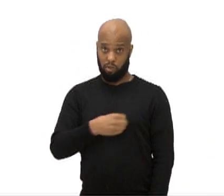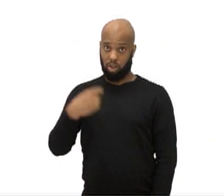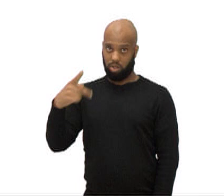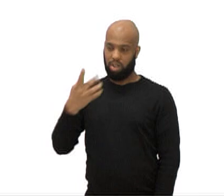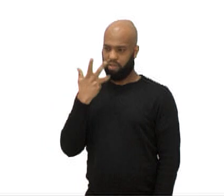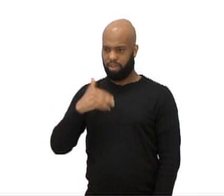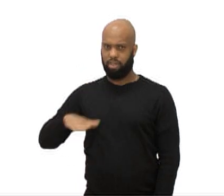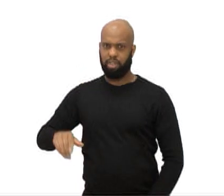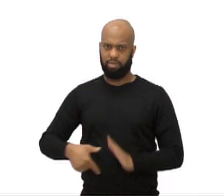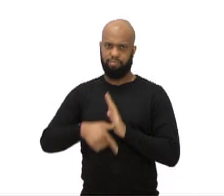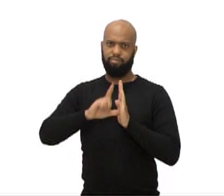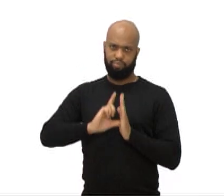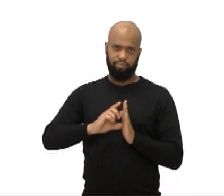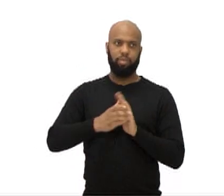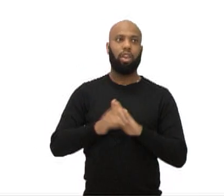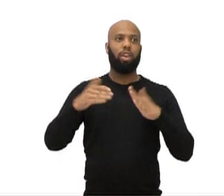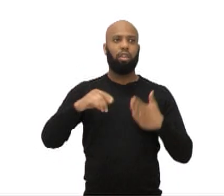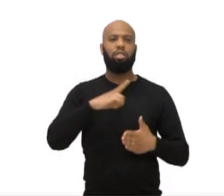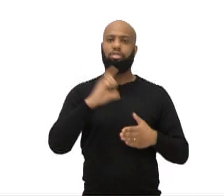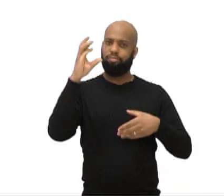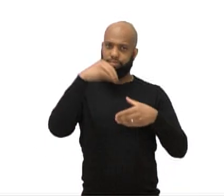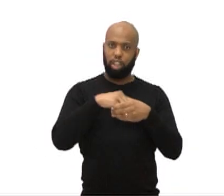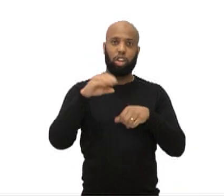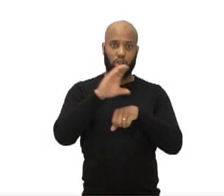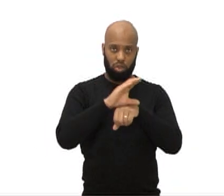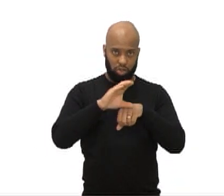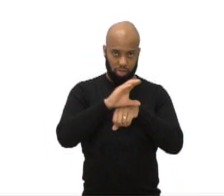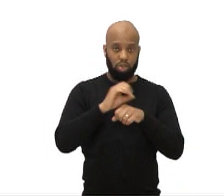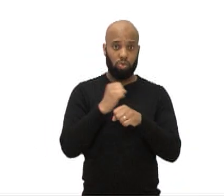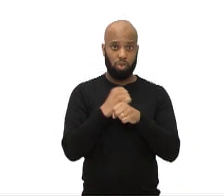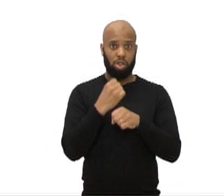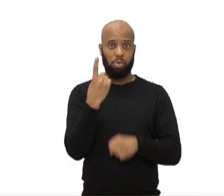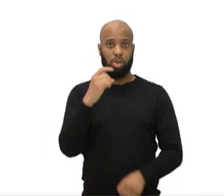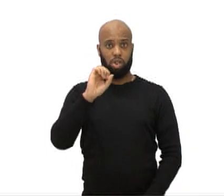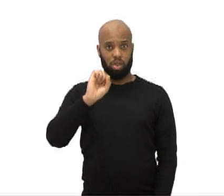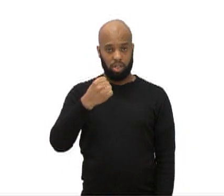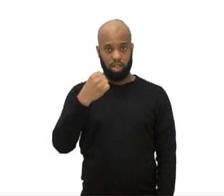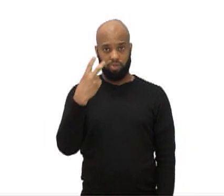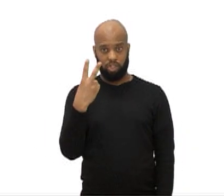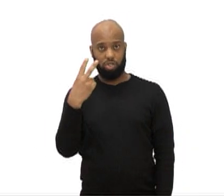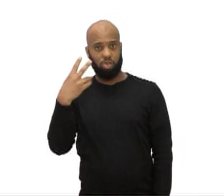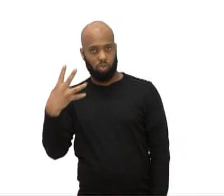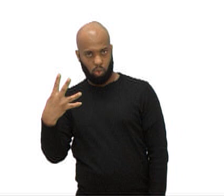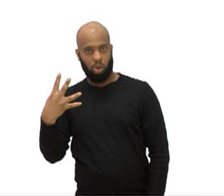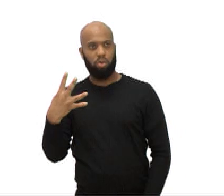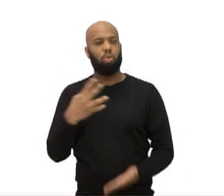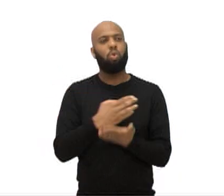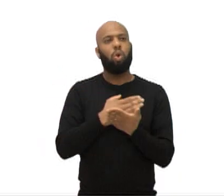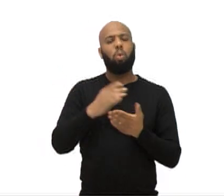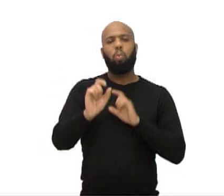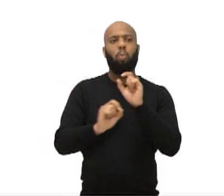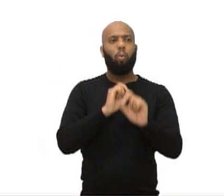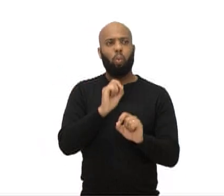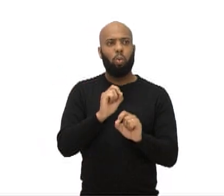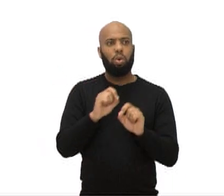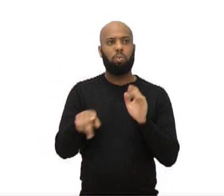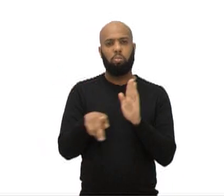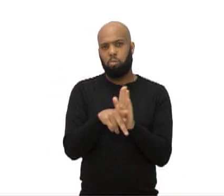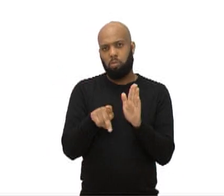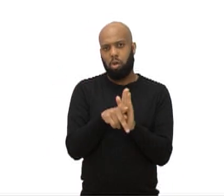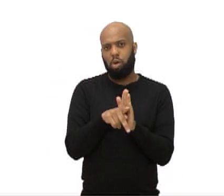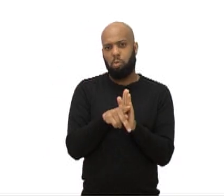do governo por regentes estava prevista na Constituição de 1824 e inicialmente seu estabelecimento foi